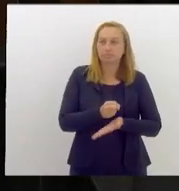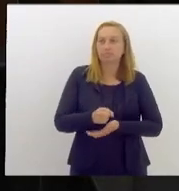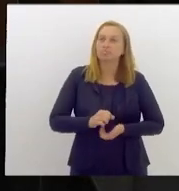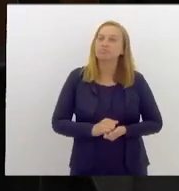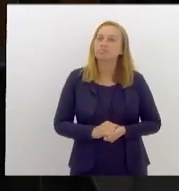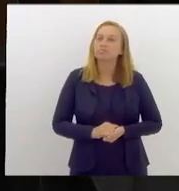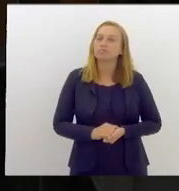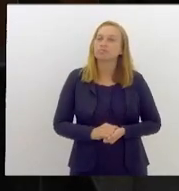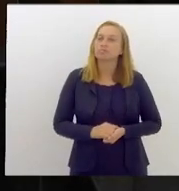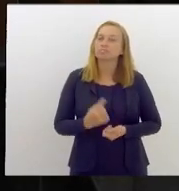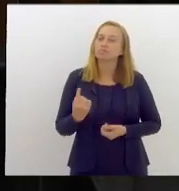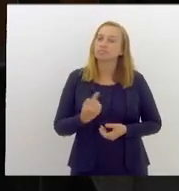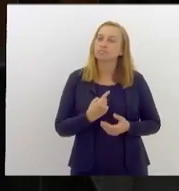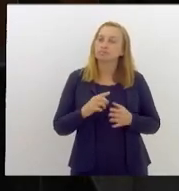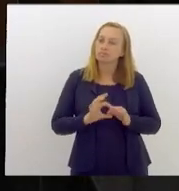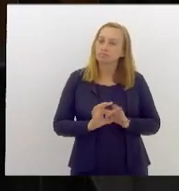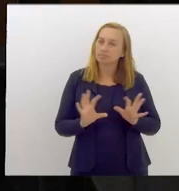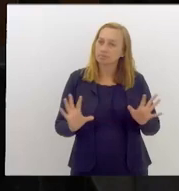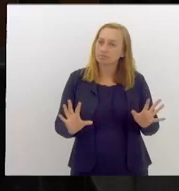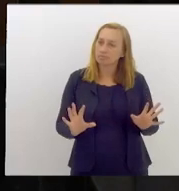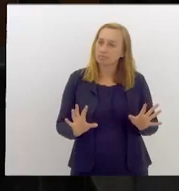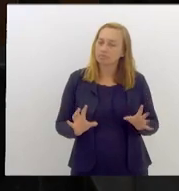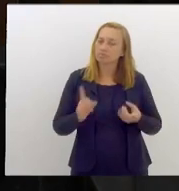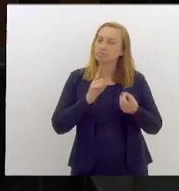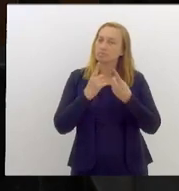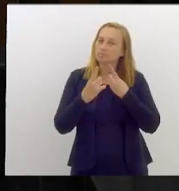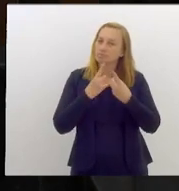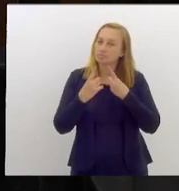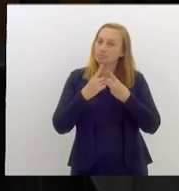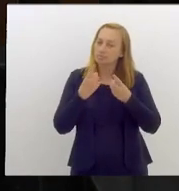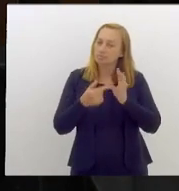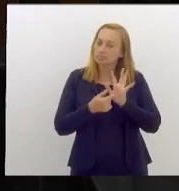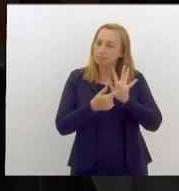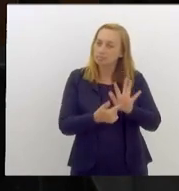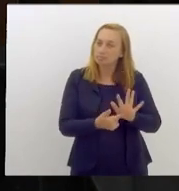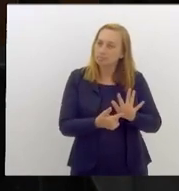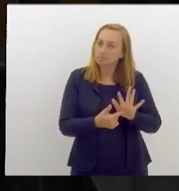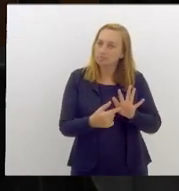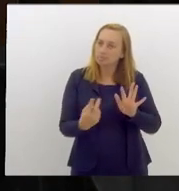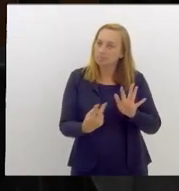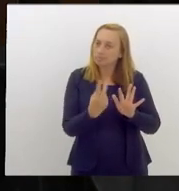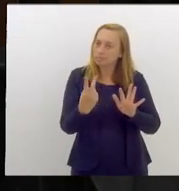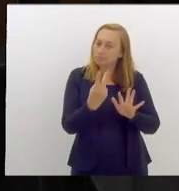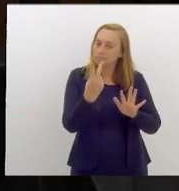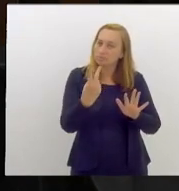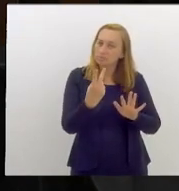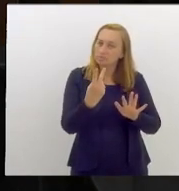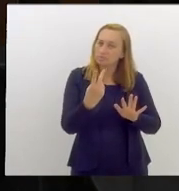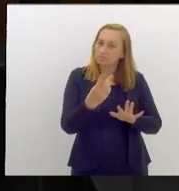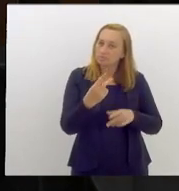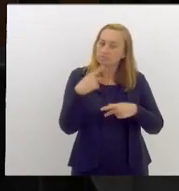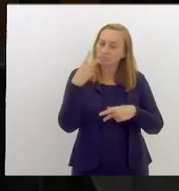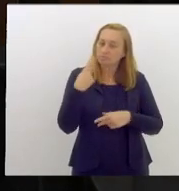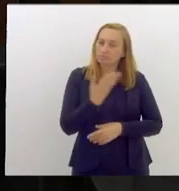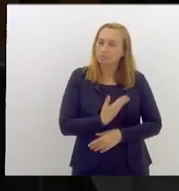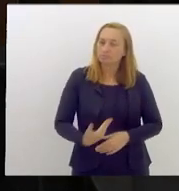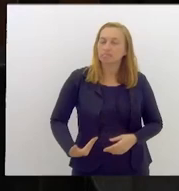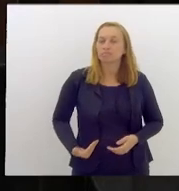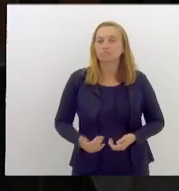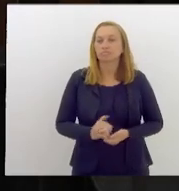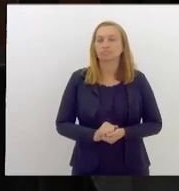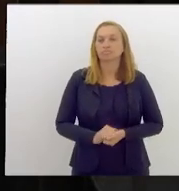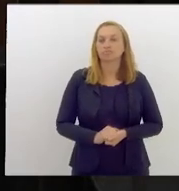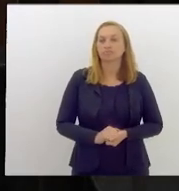a gente abre mão de debater e apontar prioridades em termos de políticas públicas